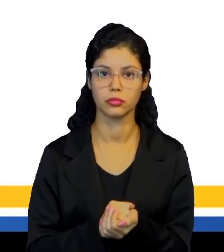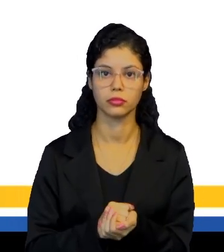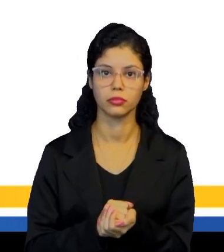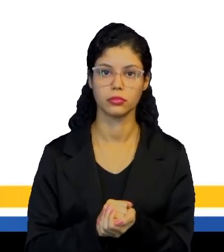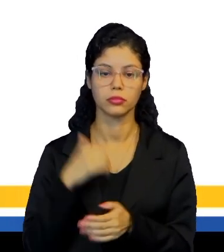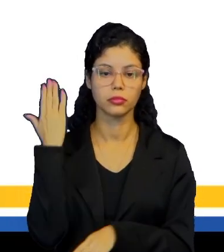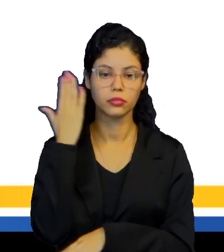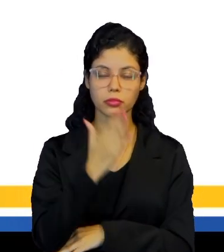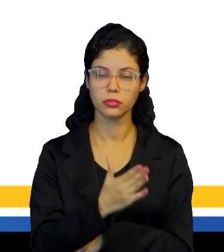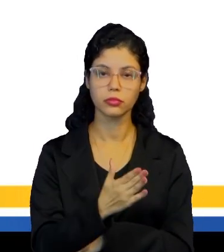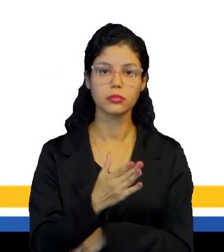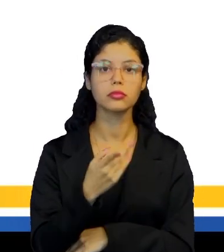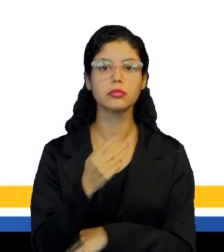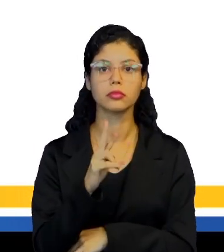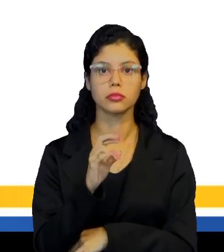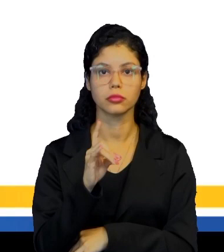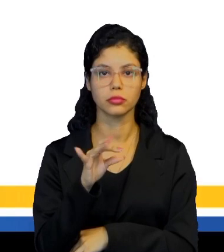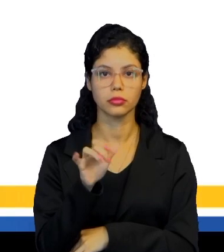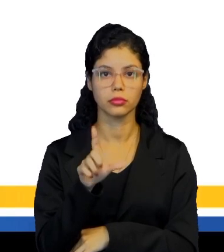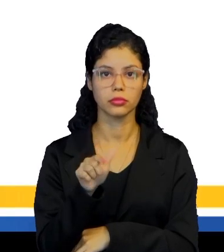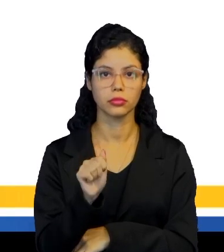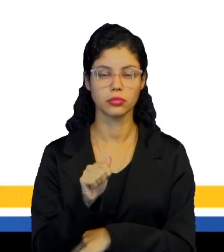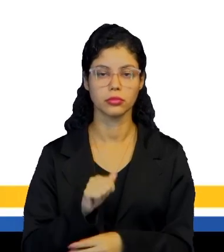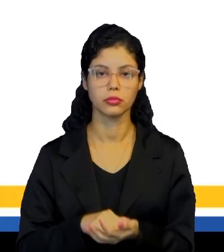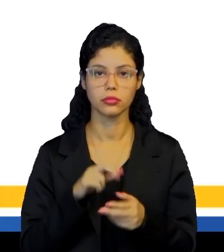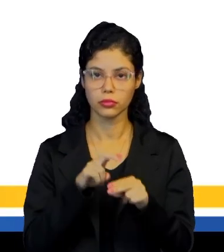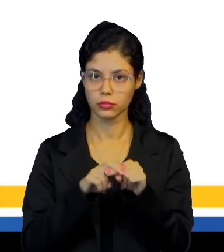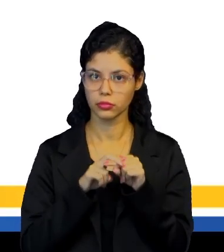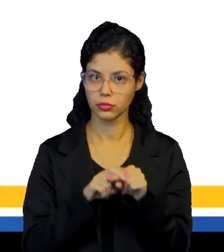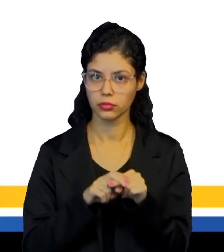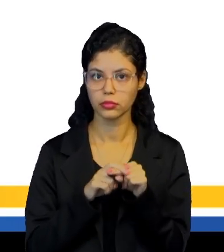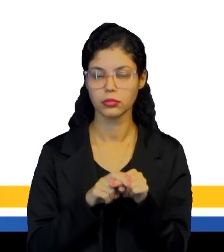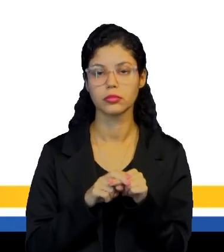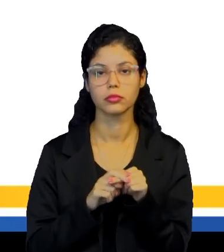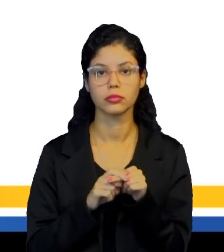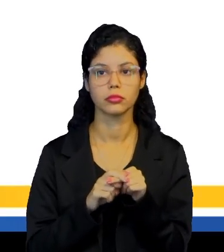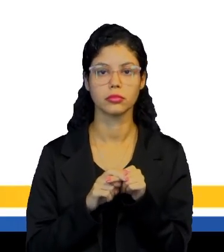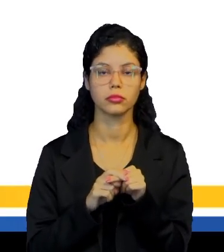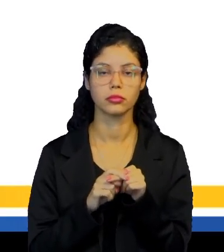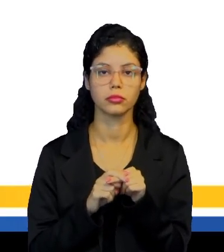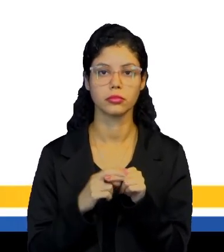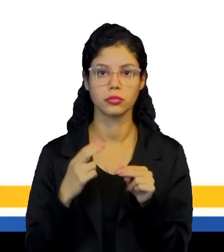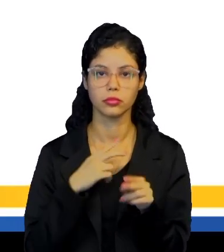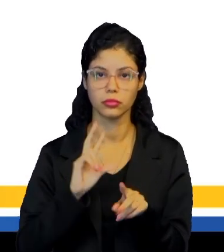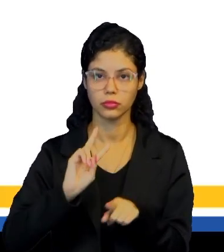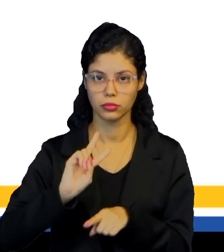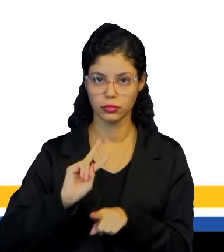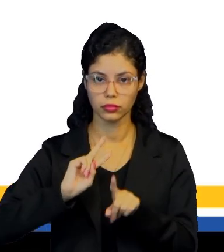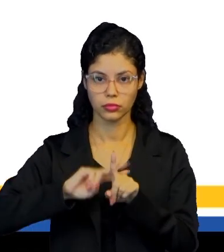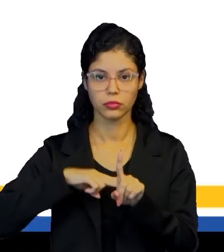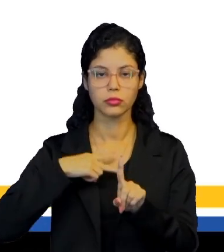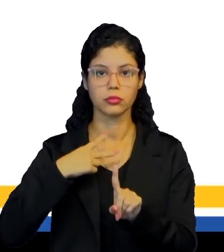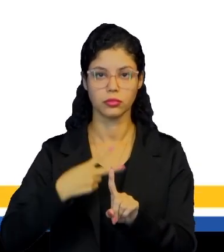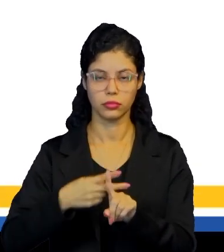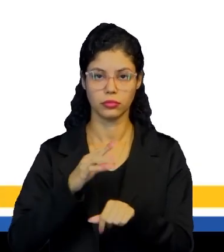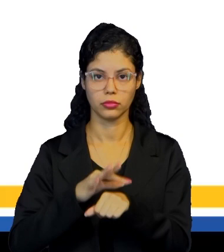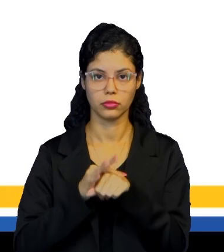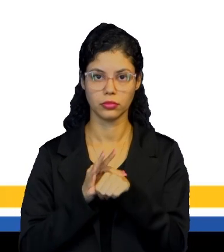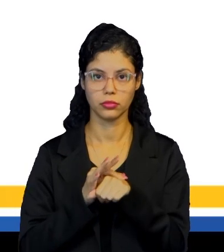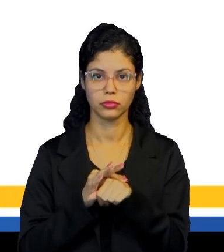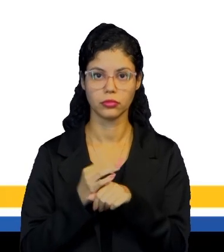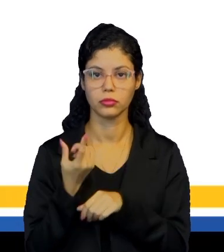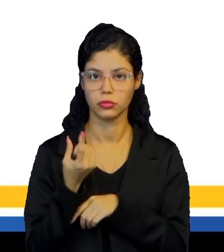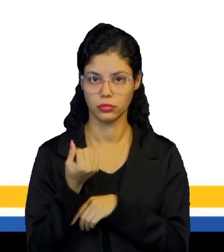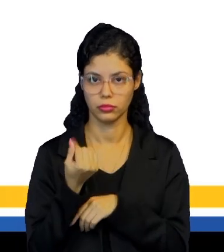diretamente proporcional Ah pois se eu Dobra a quantidade de carne